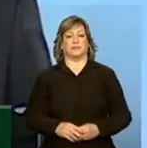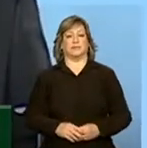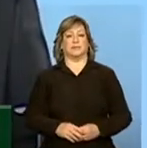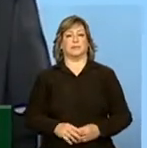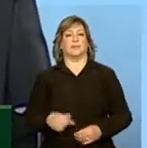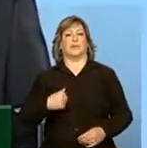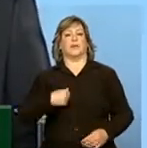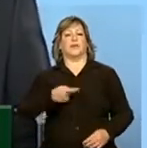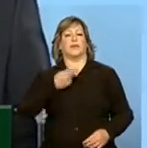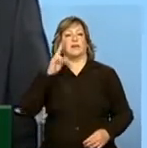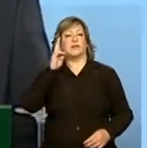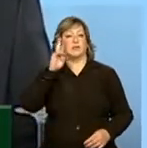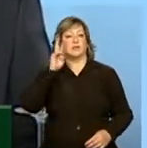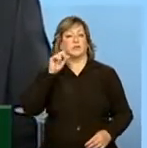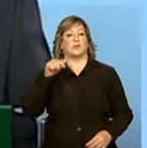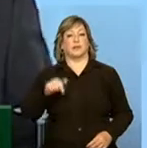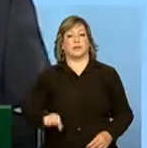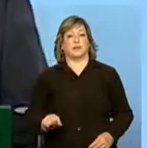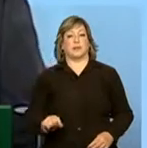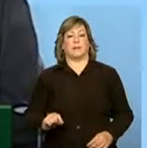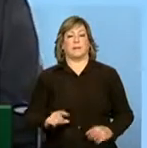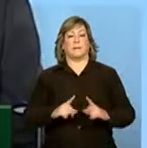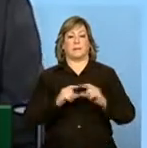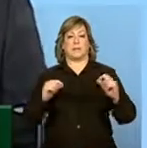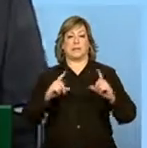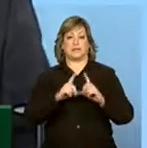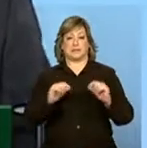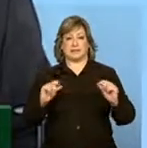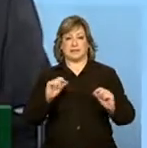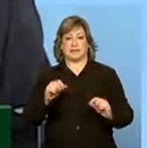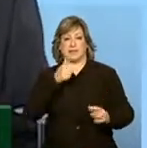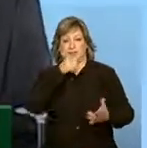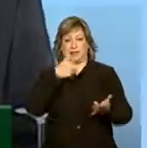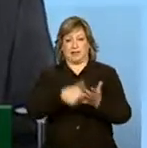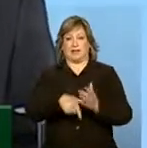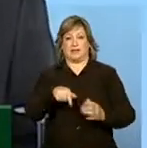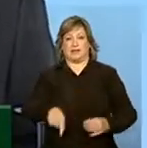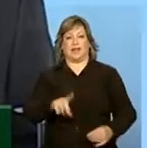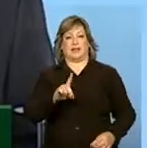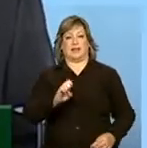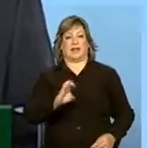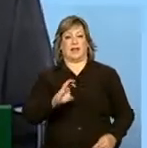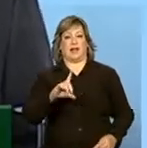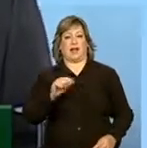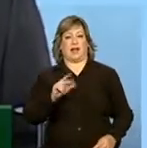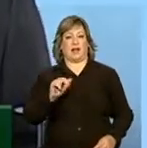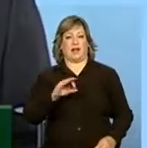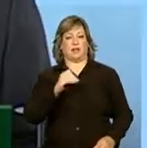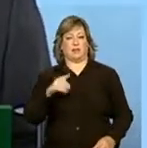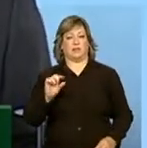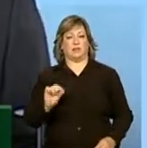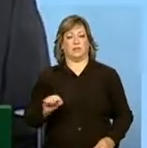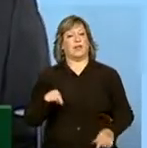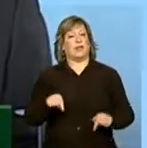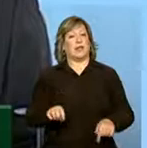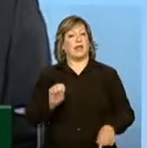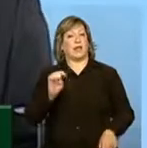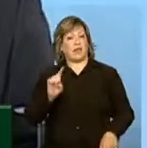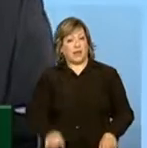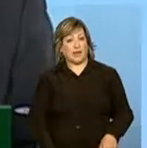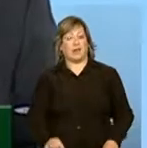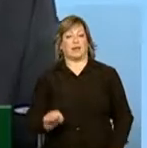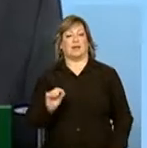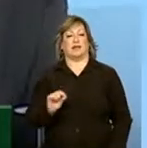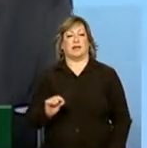me referir à Declaração de Brasília. Como se sabe, essa declaração é o fruto